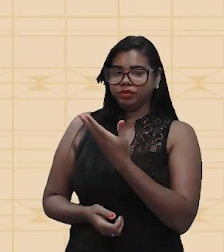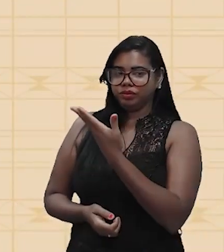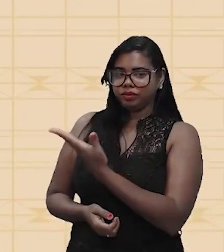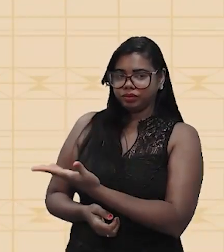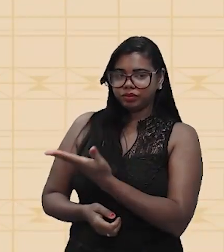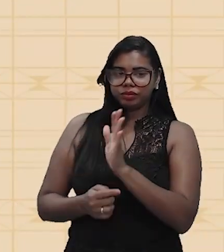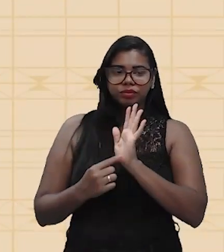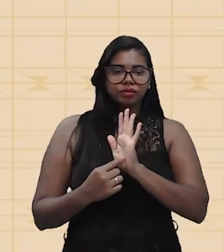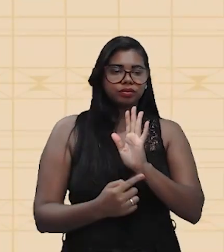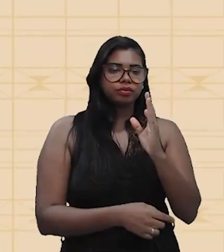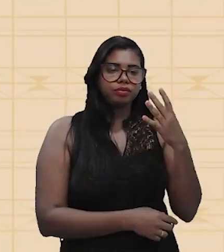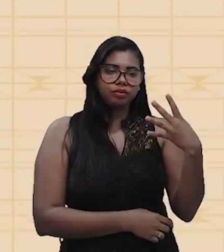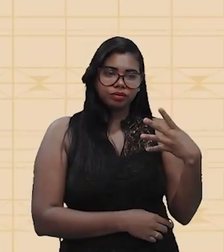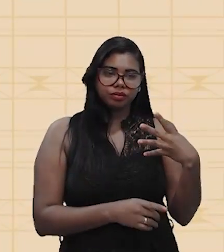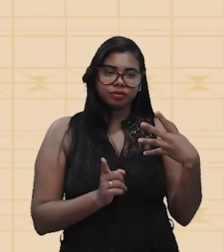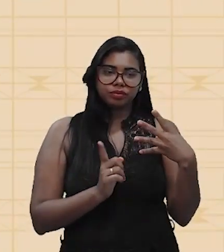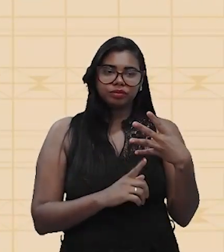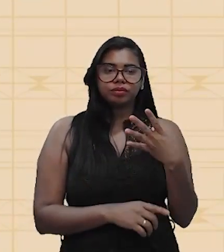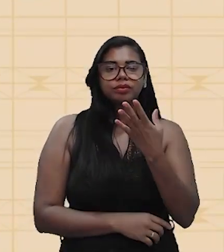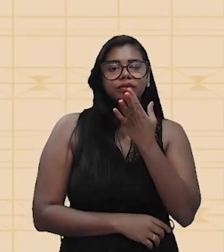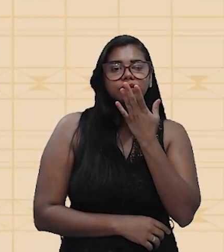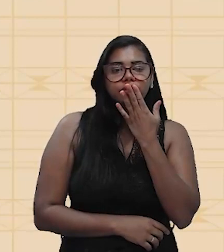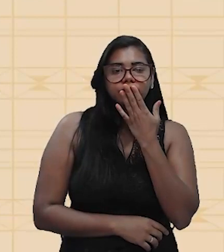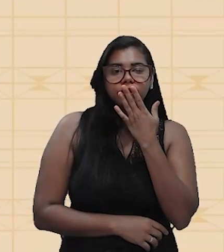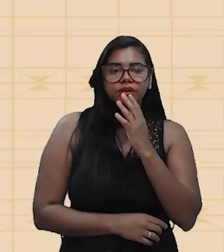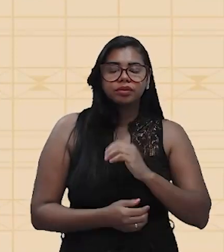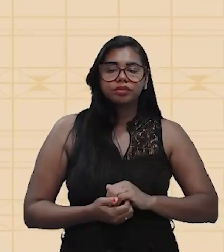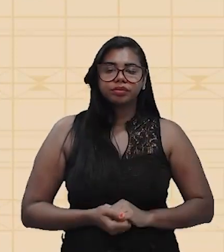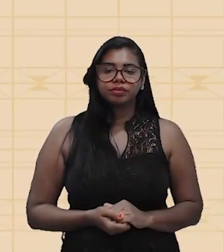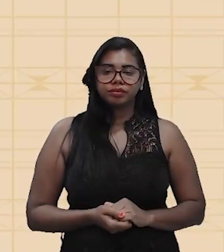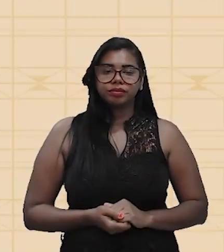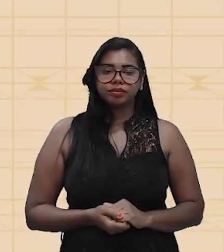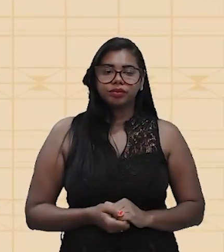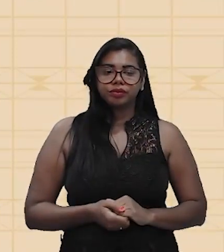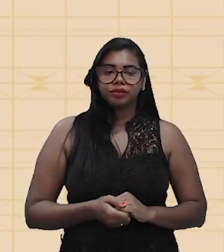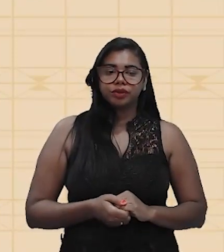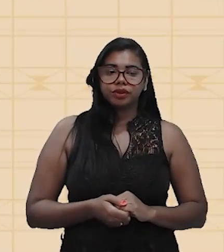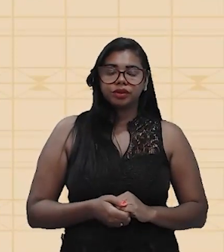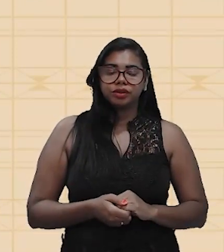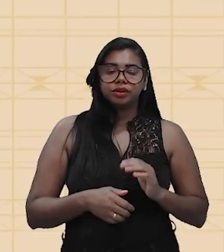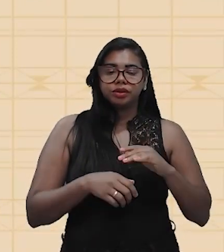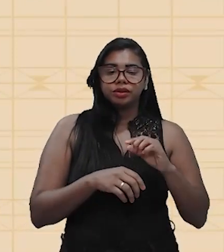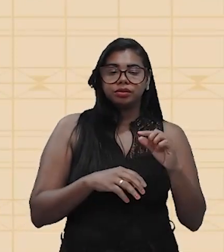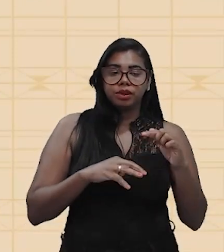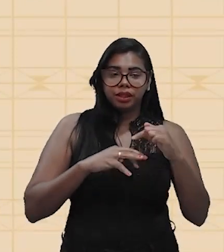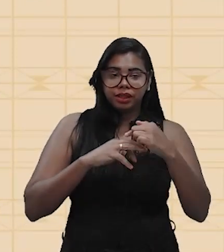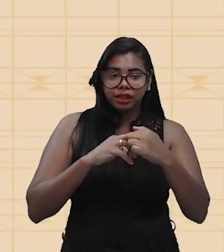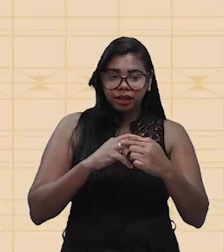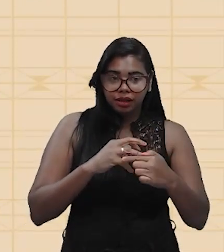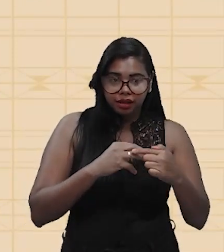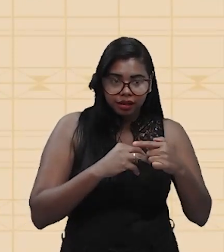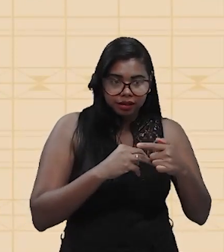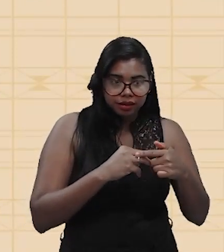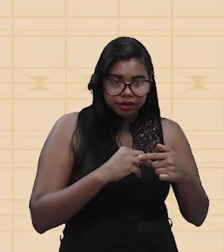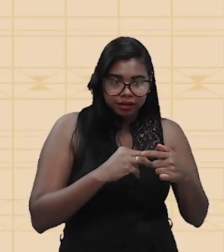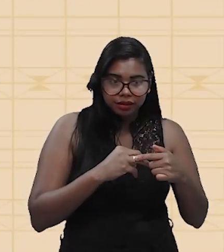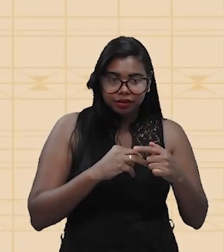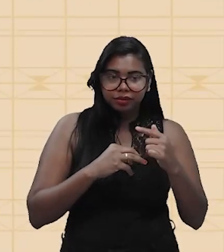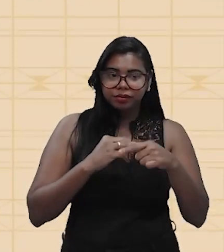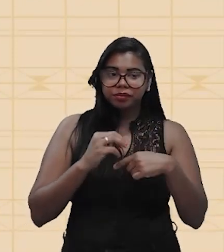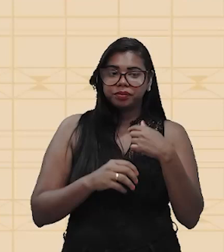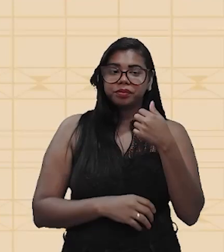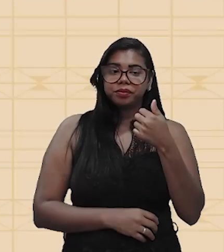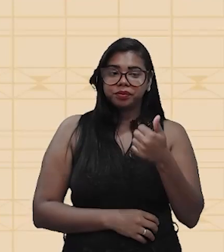apresentar 4 cores que nós vamos chamar de anéis. O primeiro anel, a primeira cor, ela simboliza o